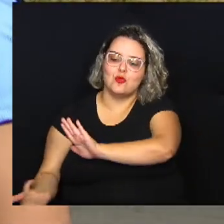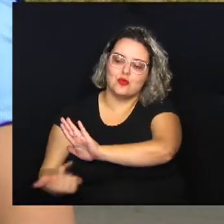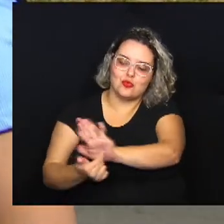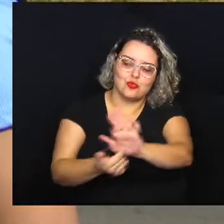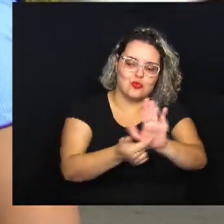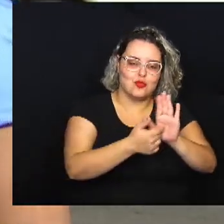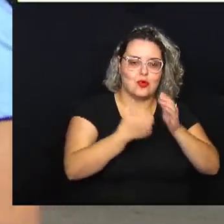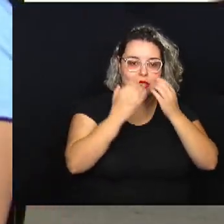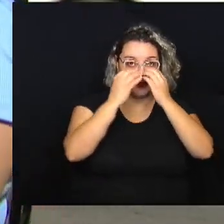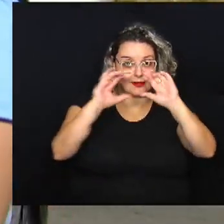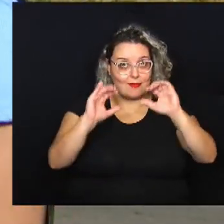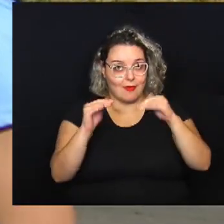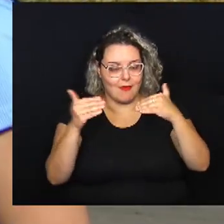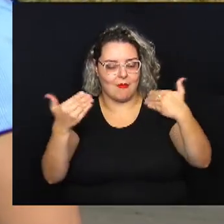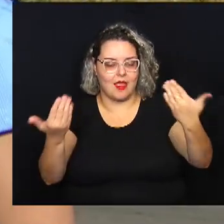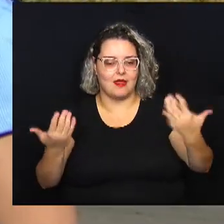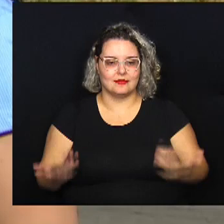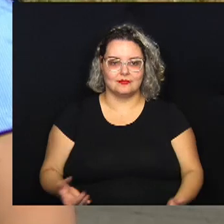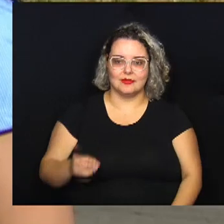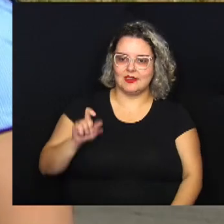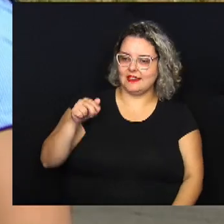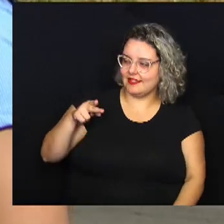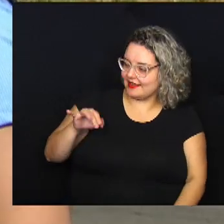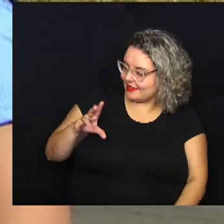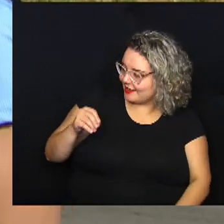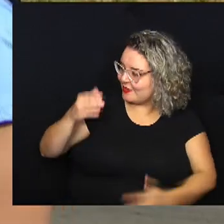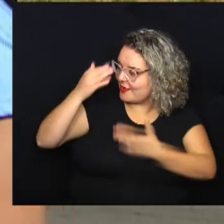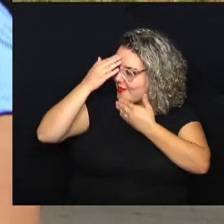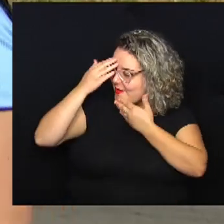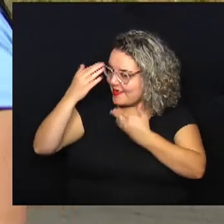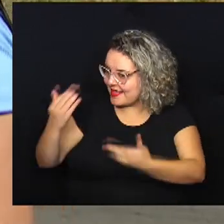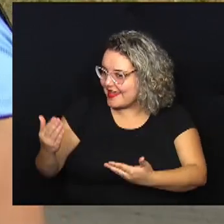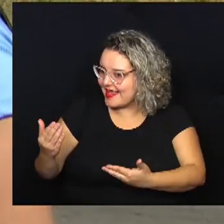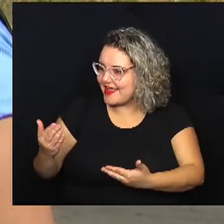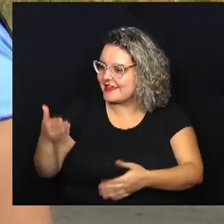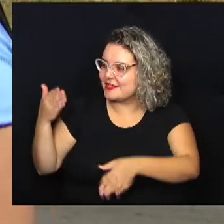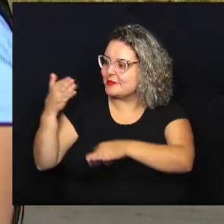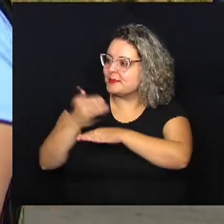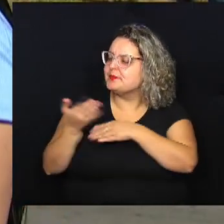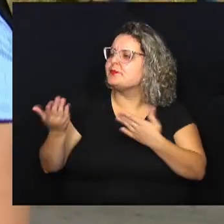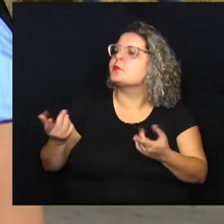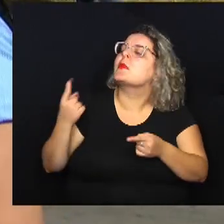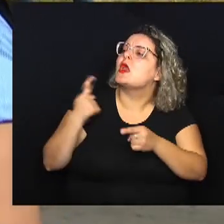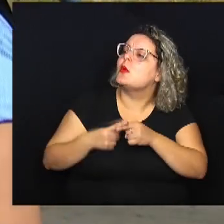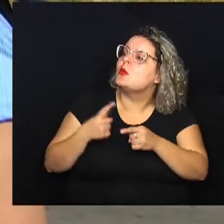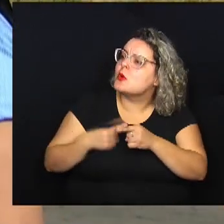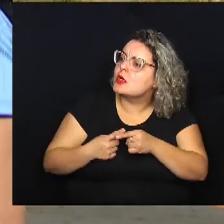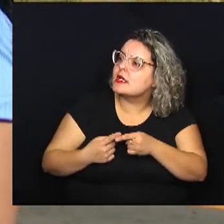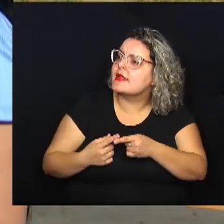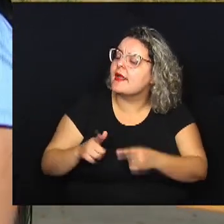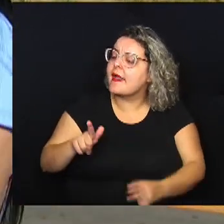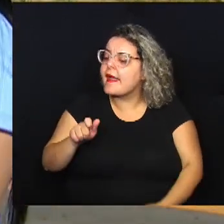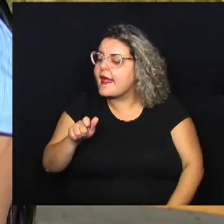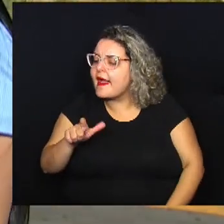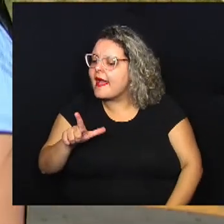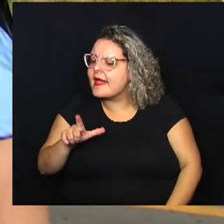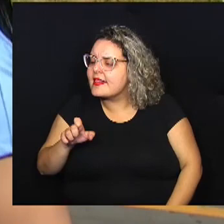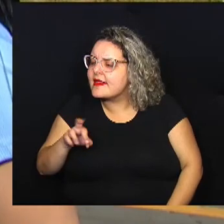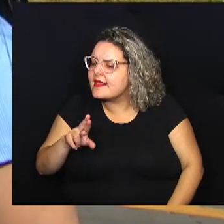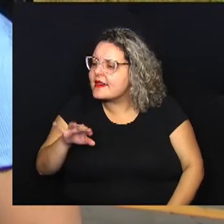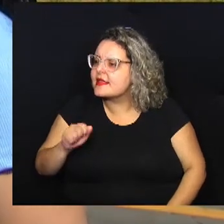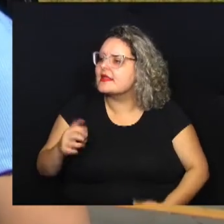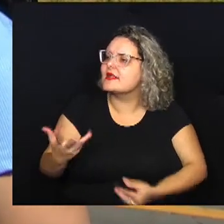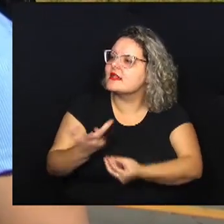AMG. Danilo, muito obrigada pela sua participação e o porquê trazer essa galeria de arte aqui para